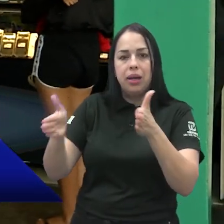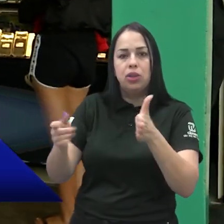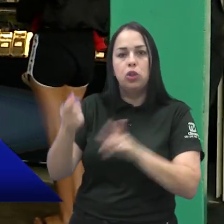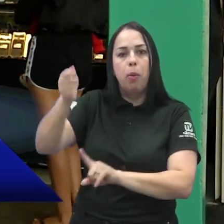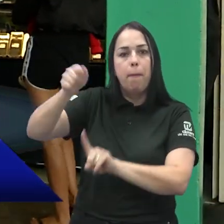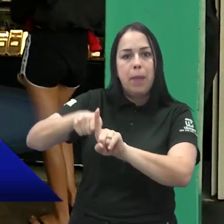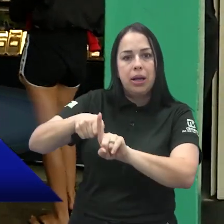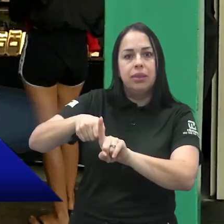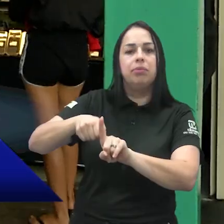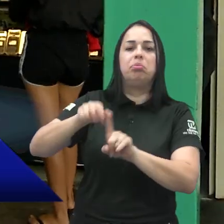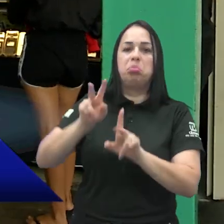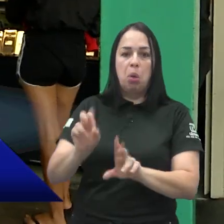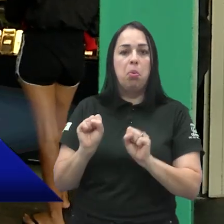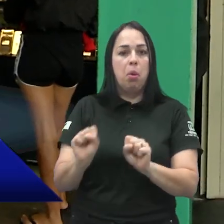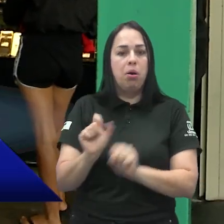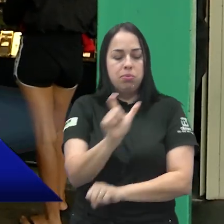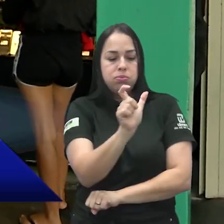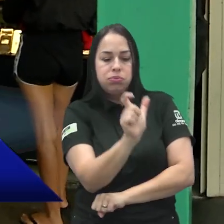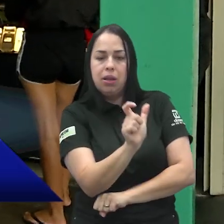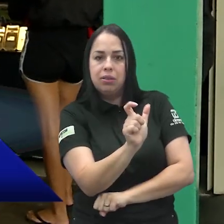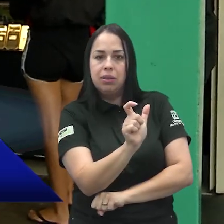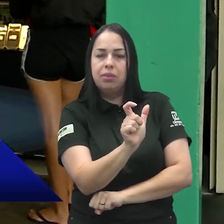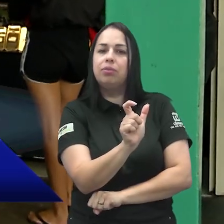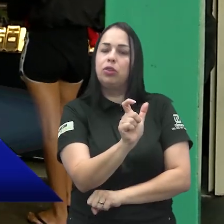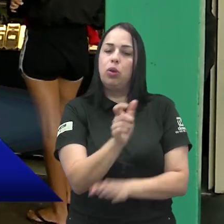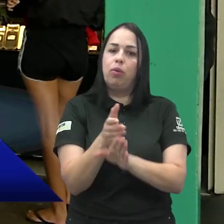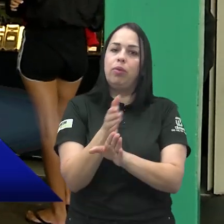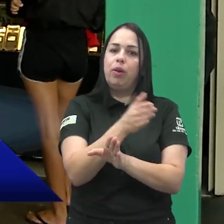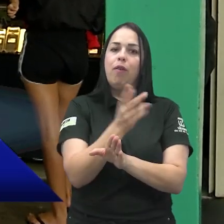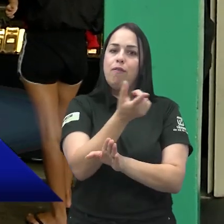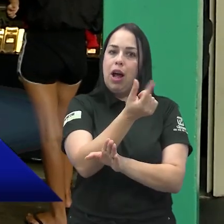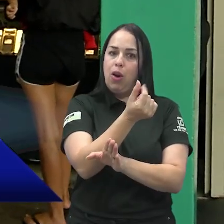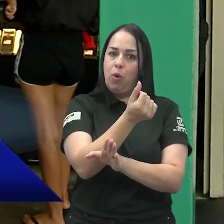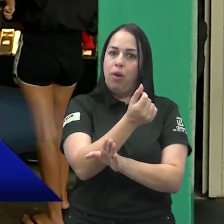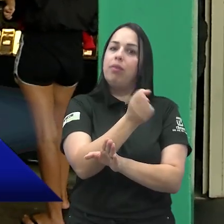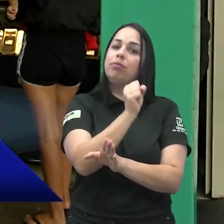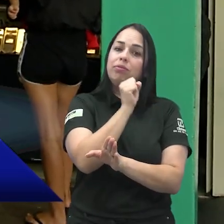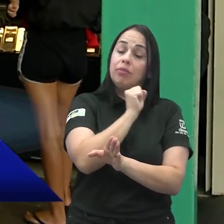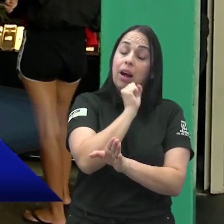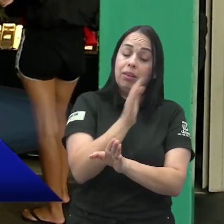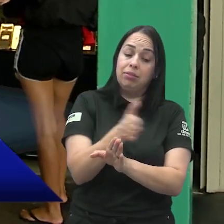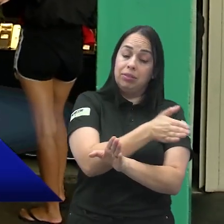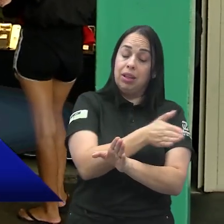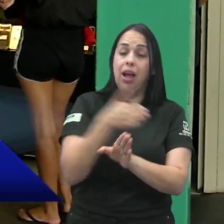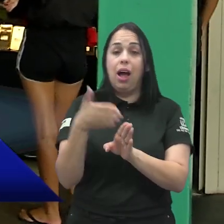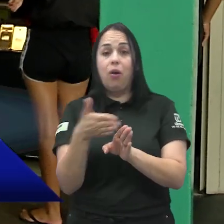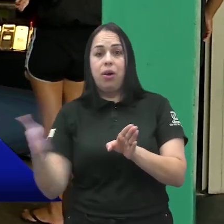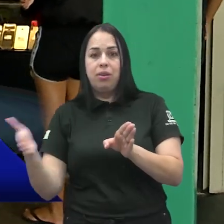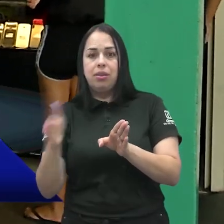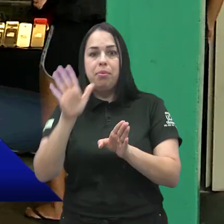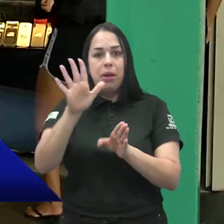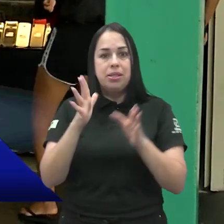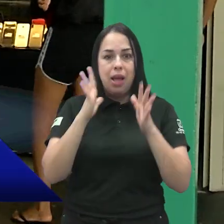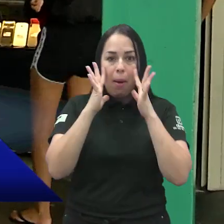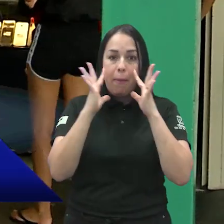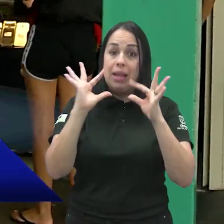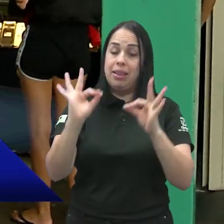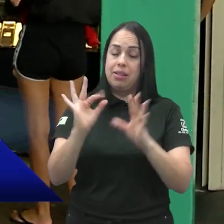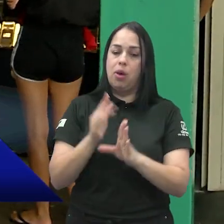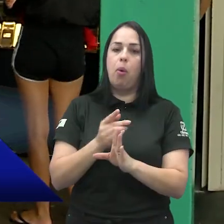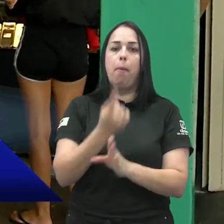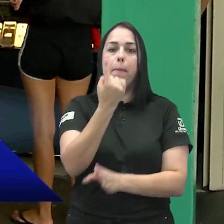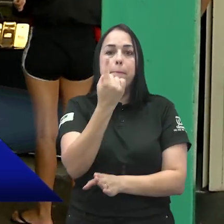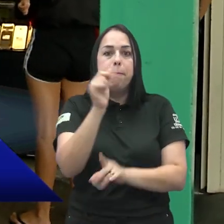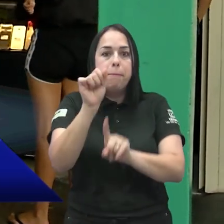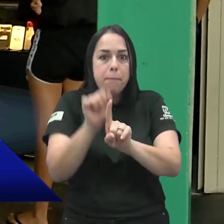dias o bilhete único comum dentro do valor antigo. É para ficar atento, é bom com essa informação que você fica